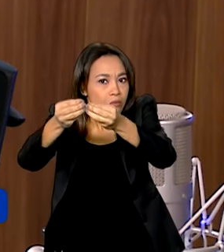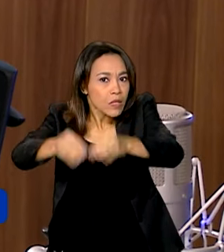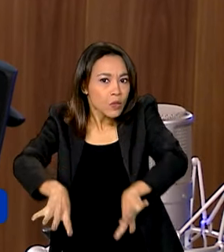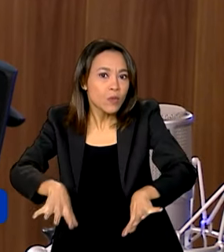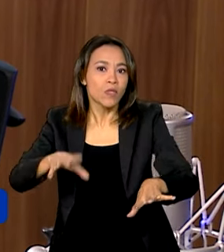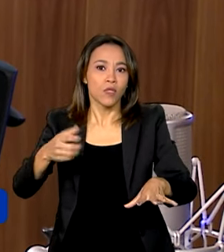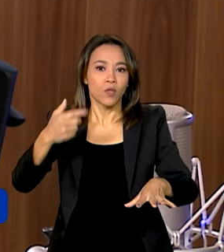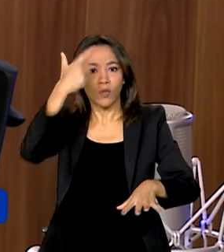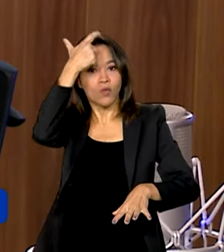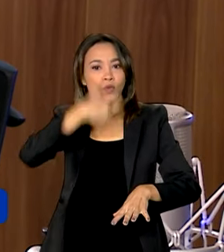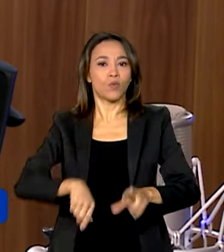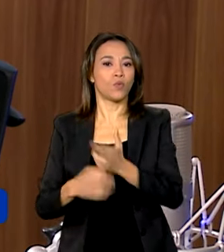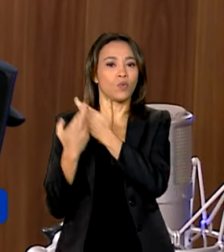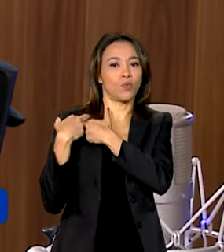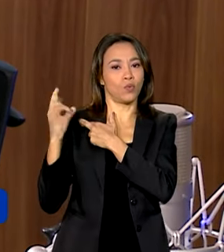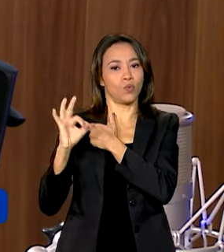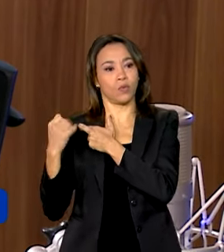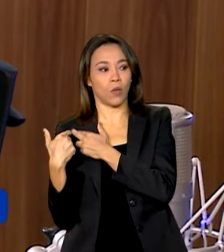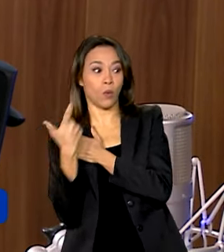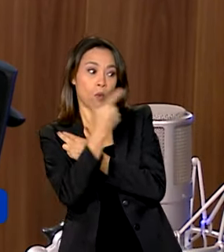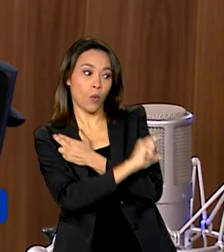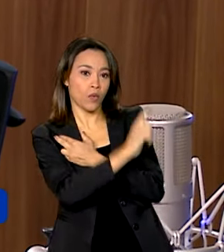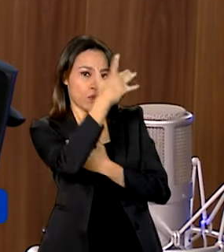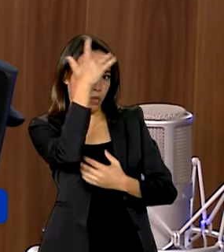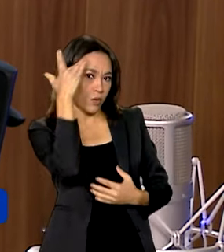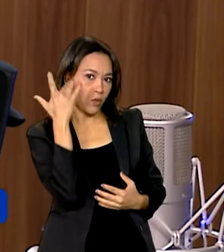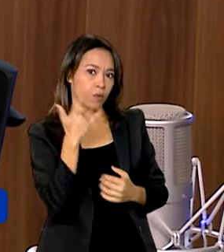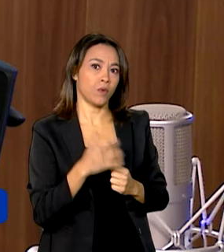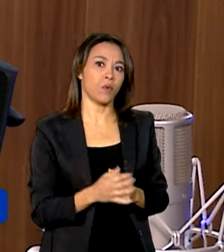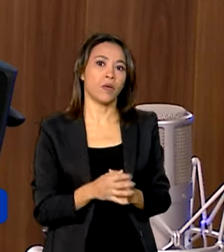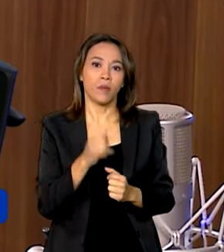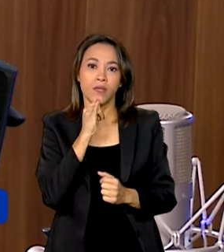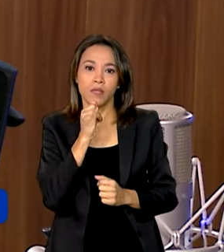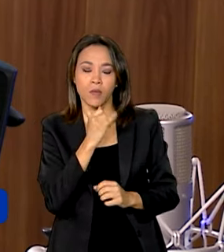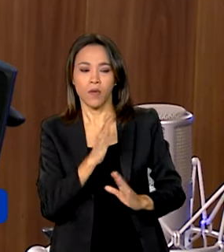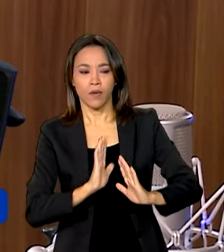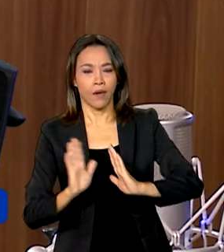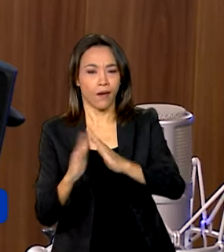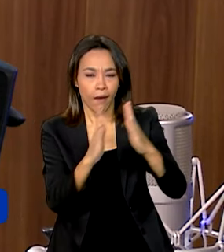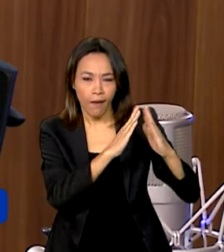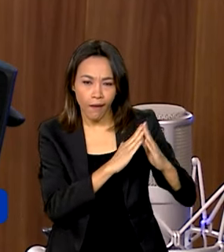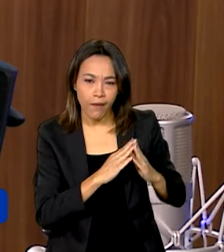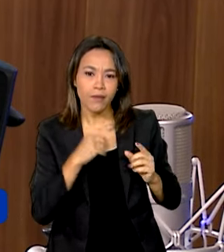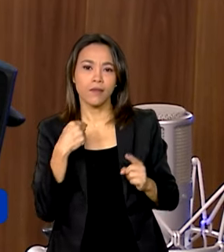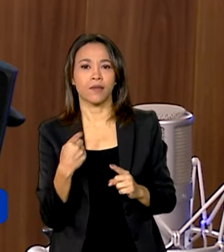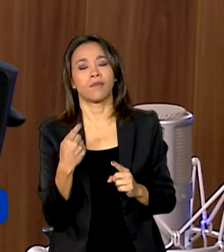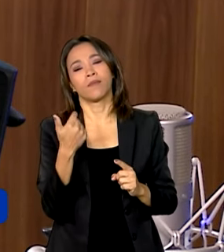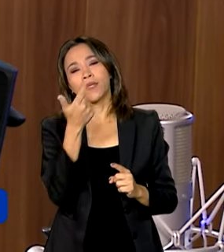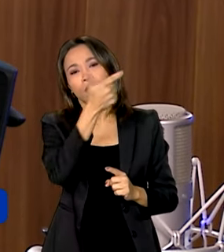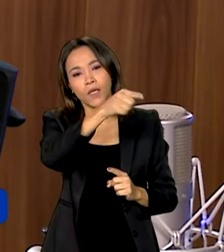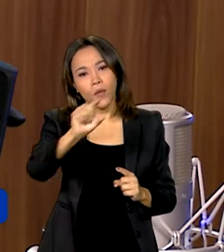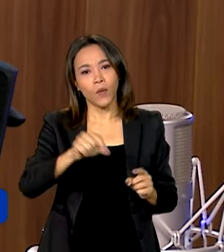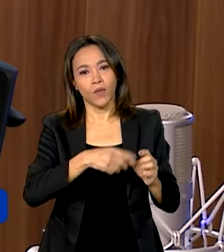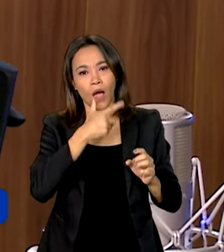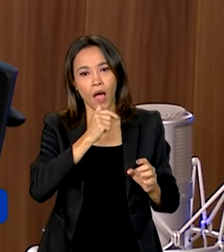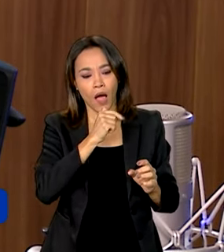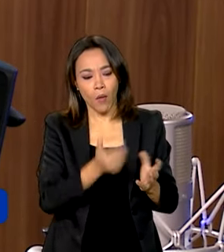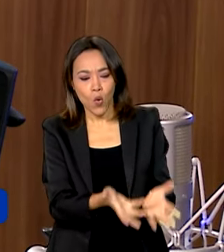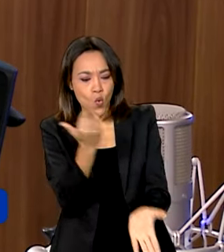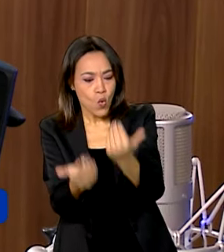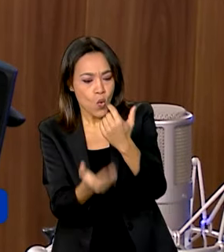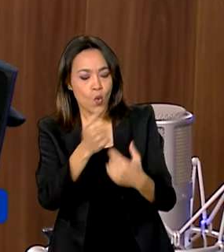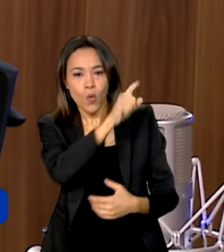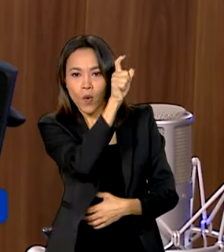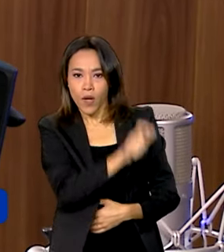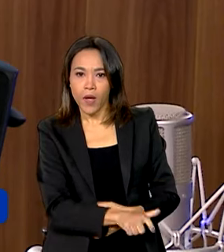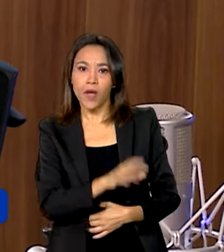parte de habitação certo de macrodrenagem está com o ministro Jaden uma parte de prevenção que está